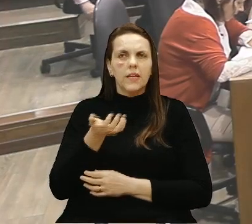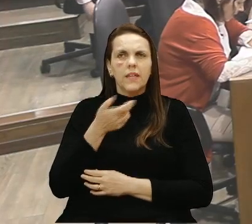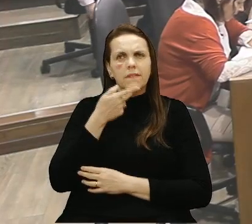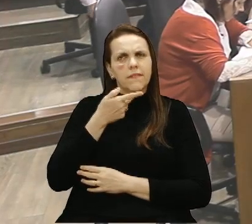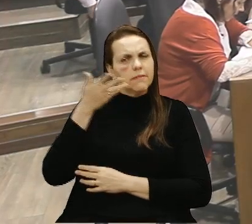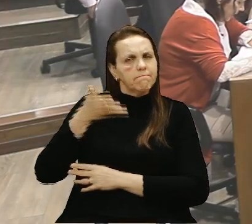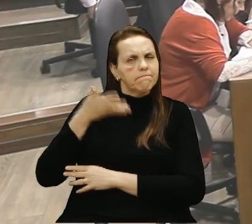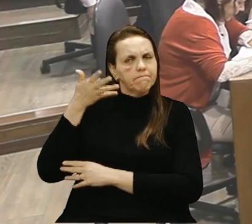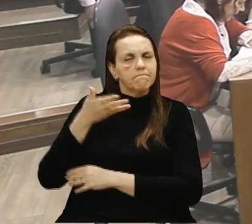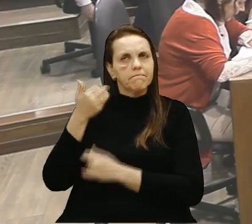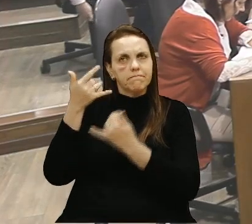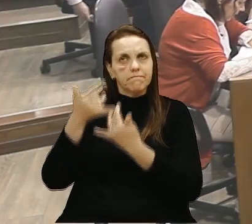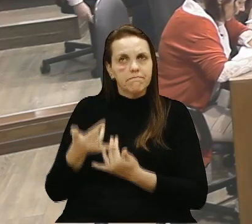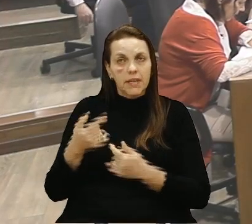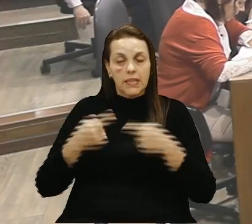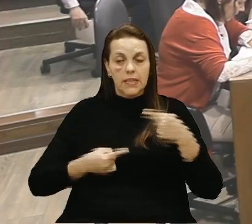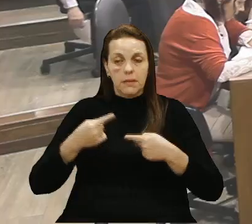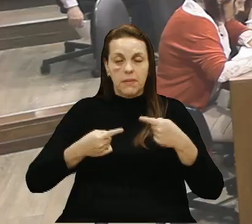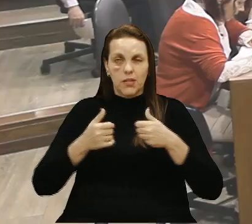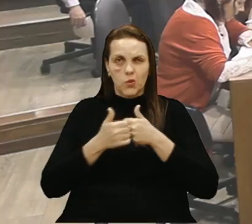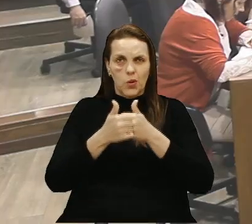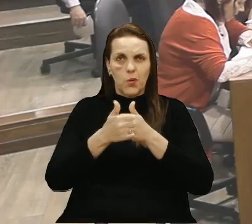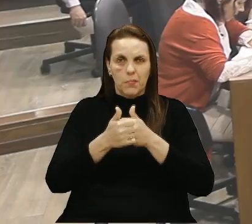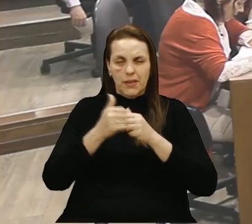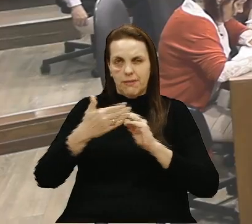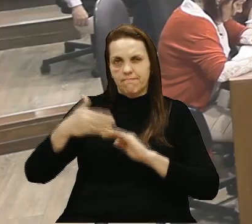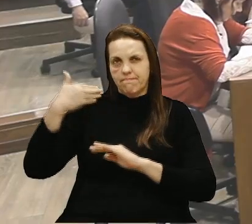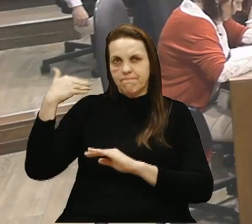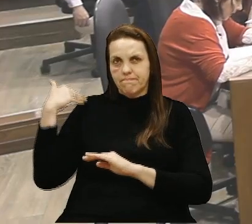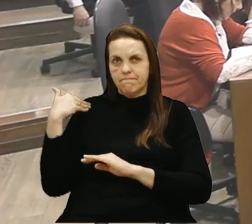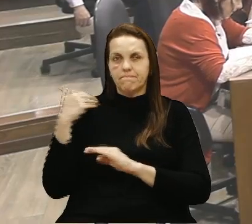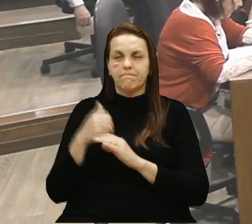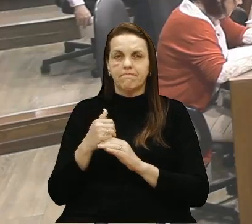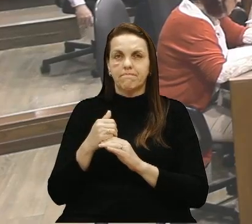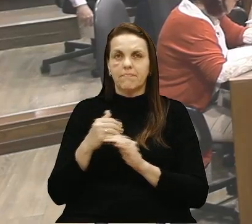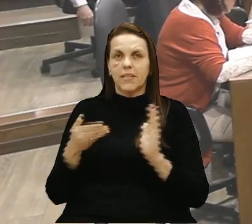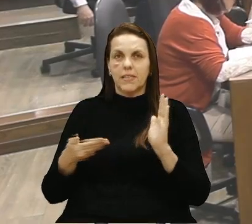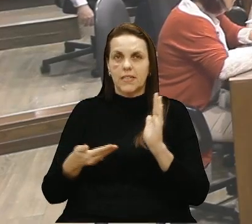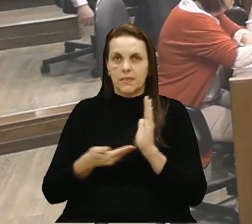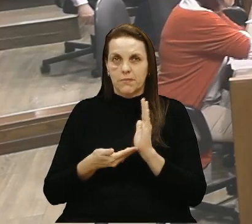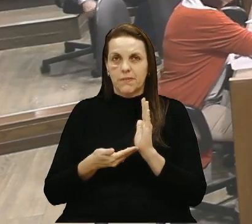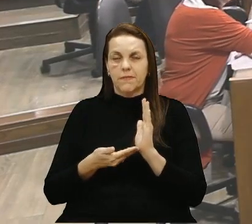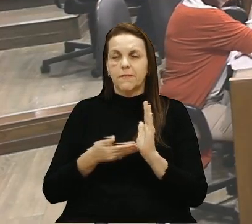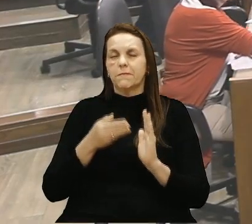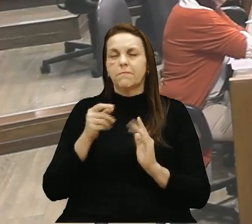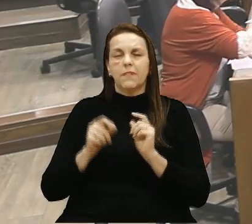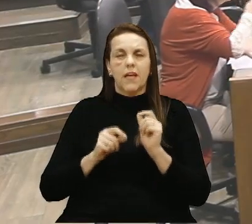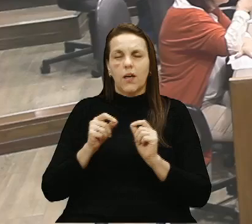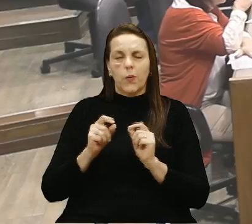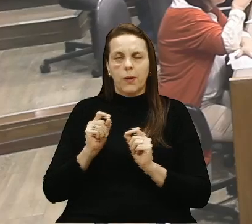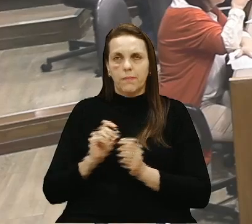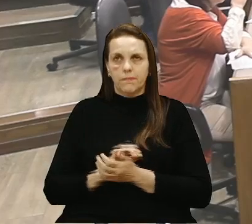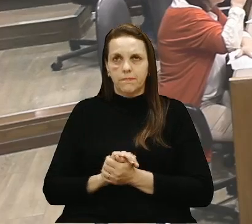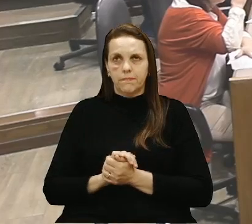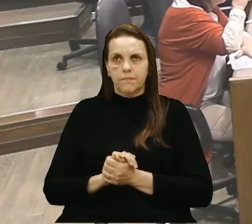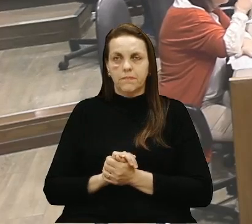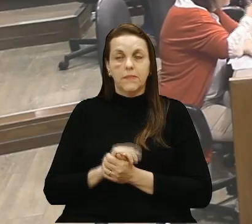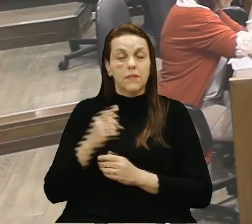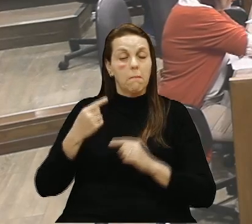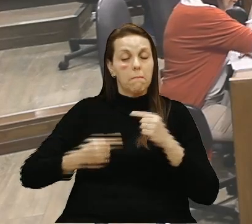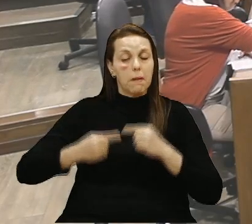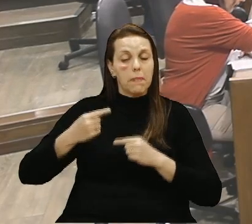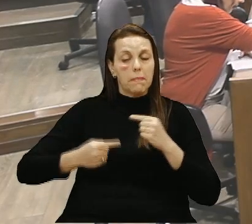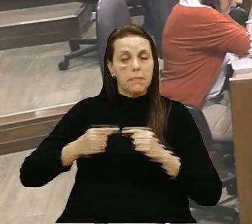aqui a respeito de um debate que eu acompanhei esses dias atrás aí na Câmara dos Deputados, onde que estavam debatendo a